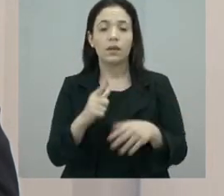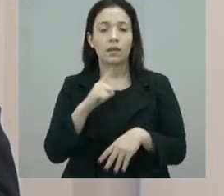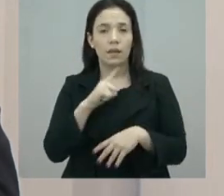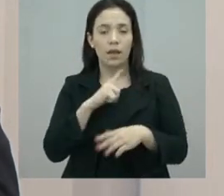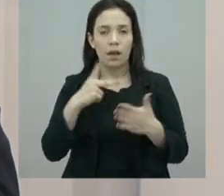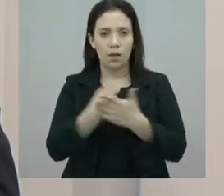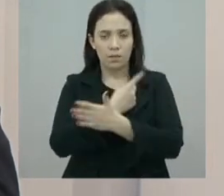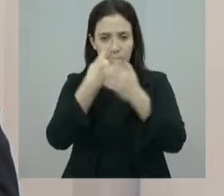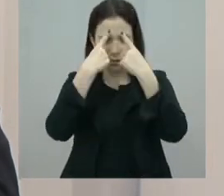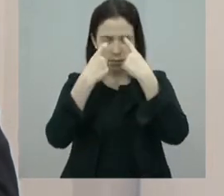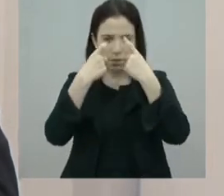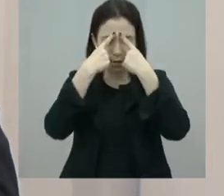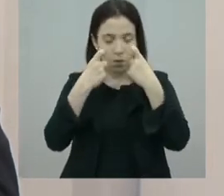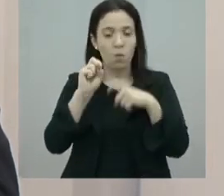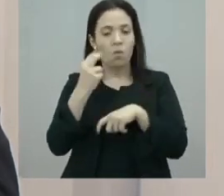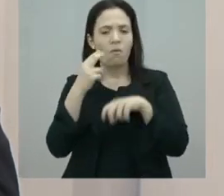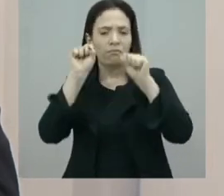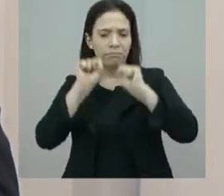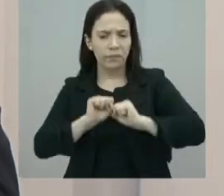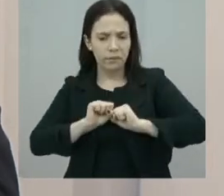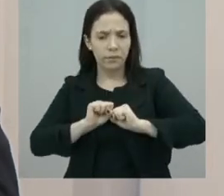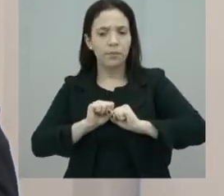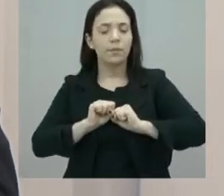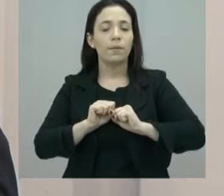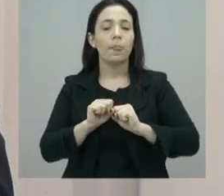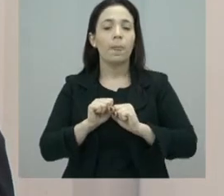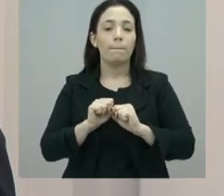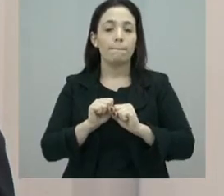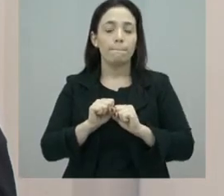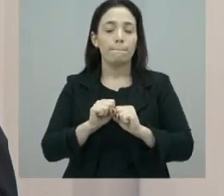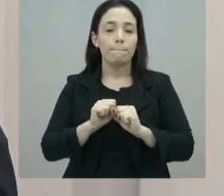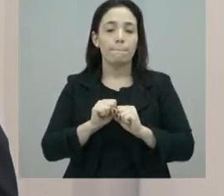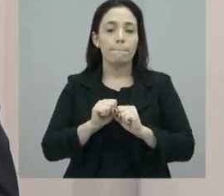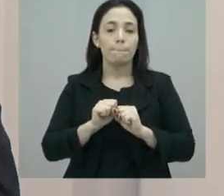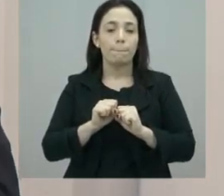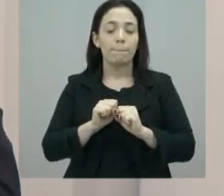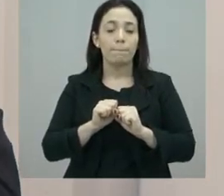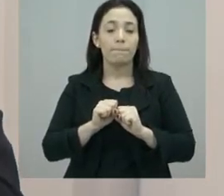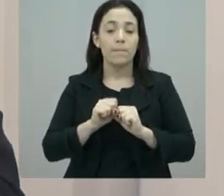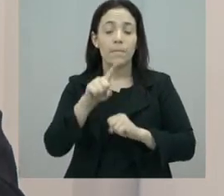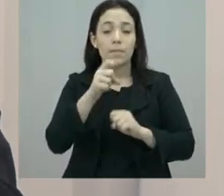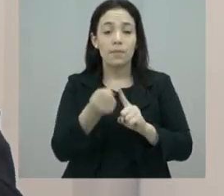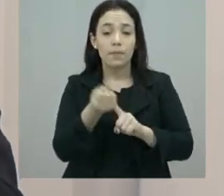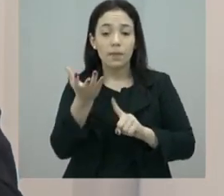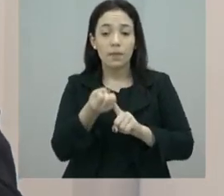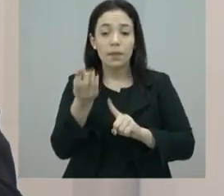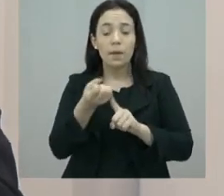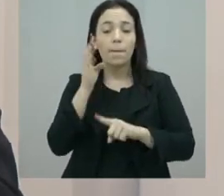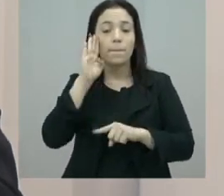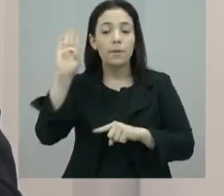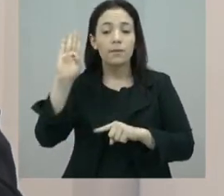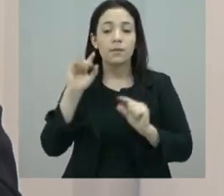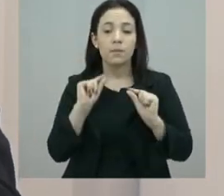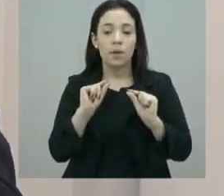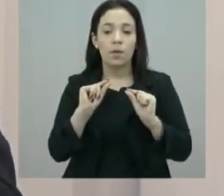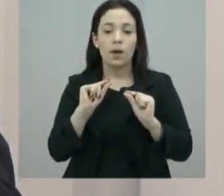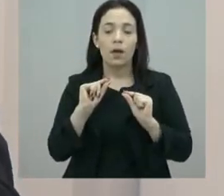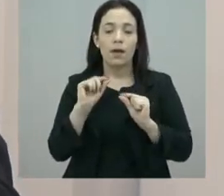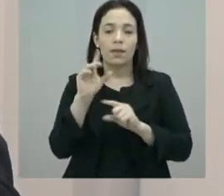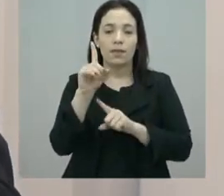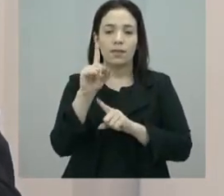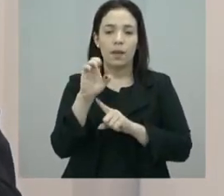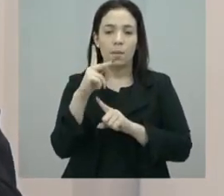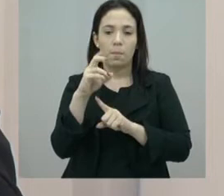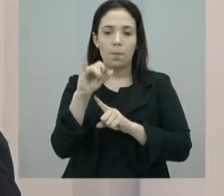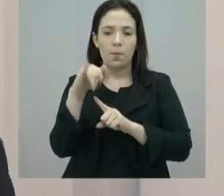de violência ou que foi testemunha de violência, ele só pode ser escutado num outro procedimento chamado depoimento